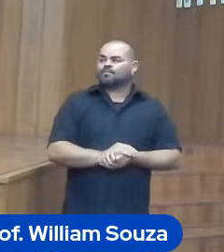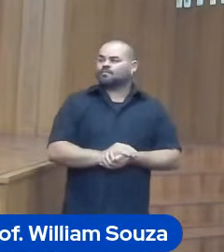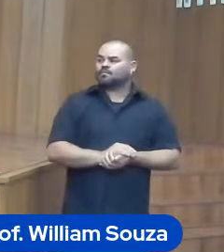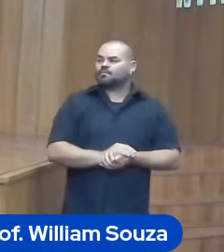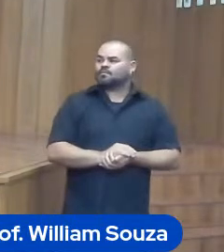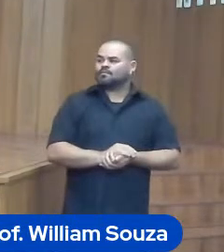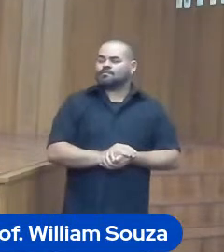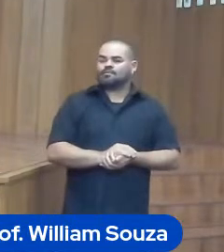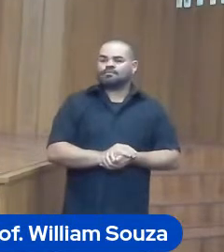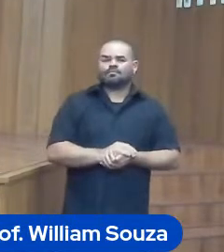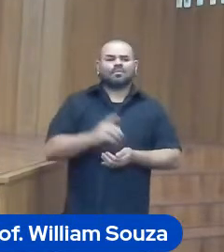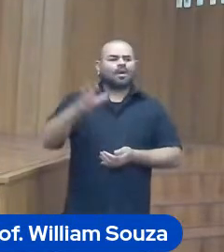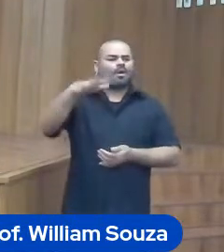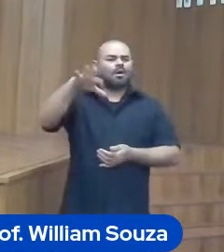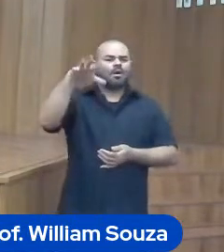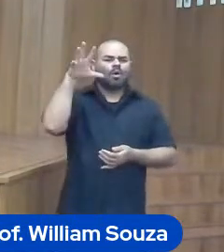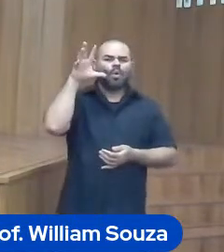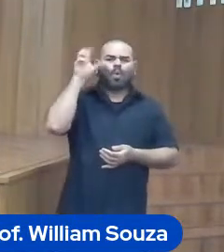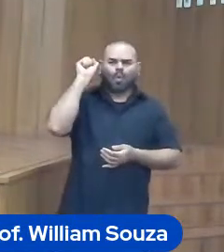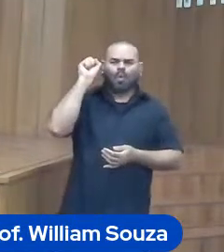Vocês estão me ouvindo bem?